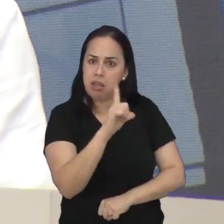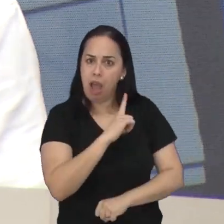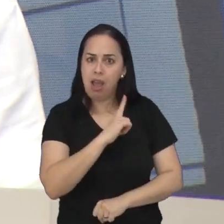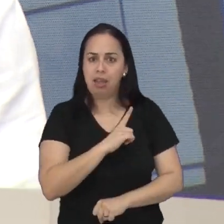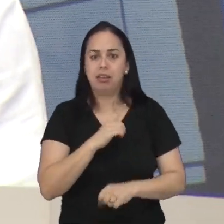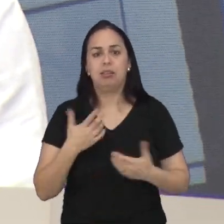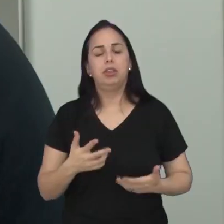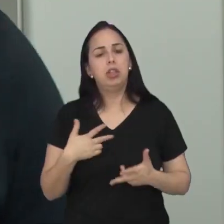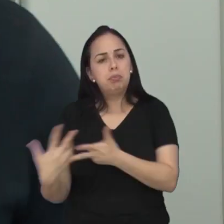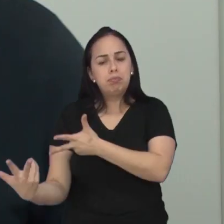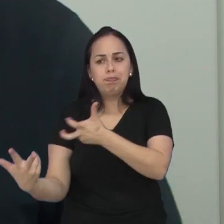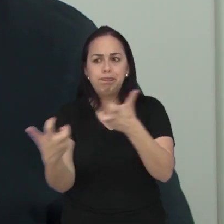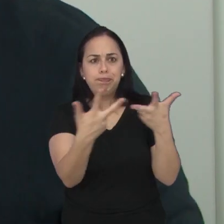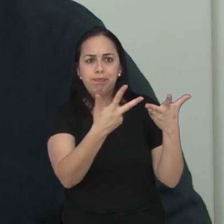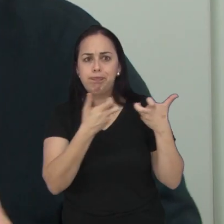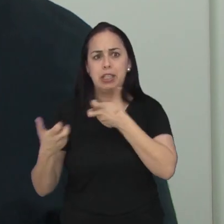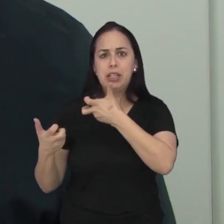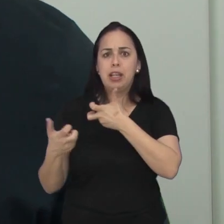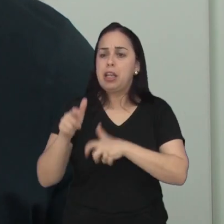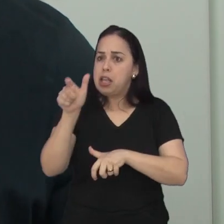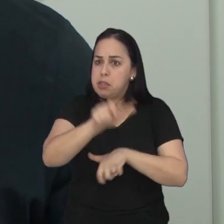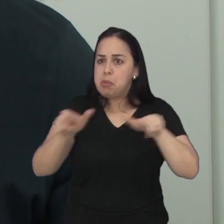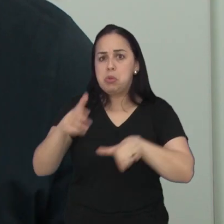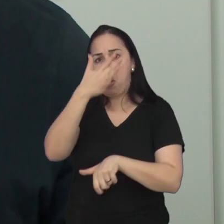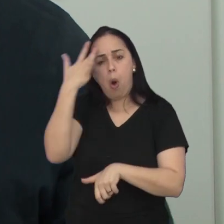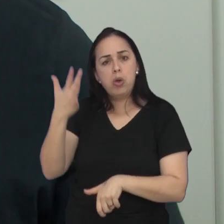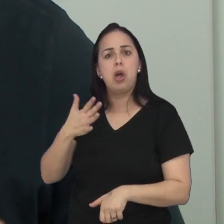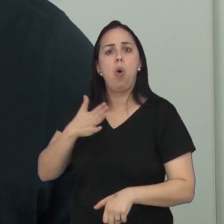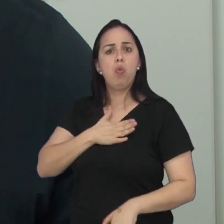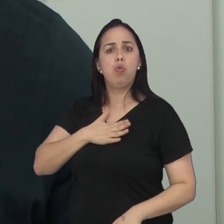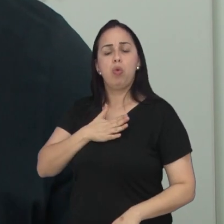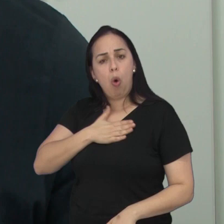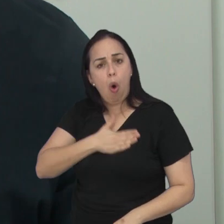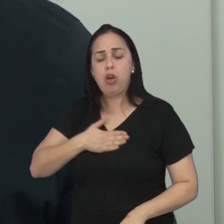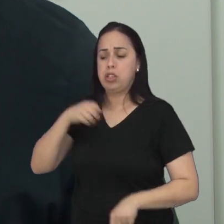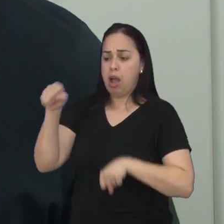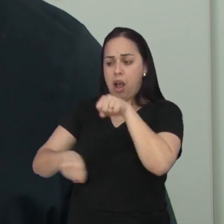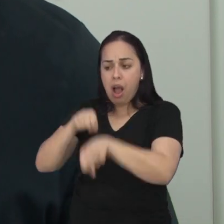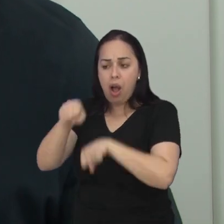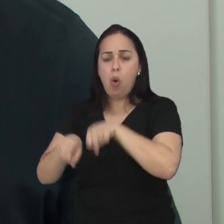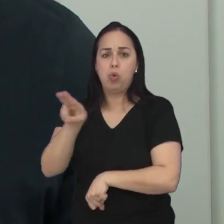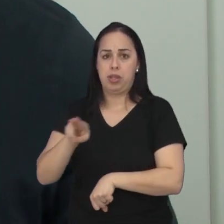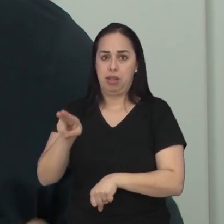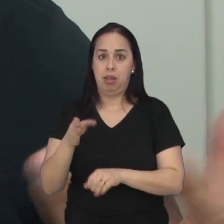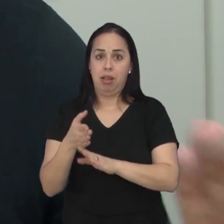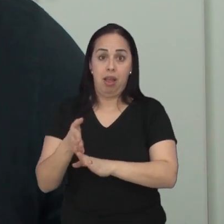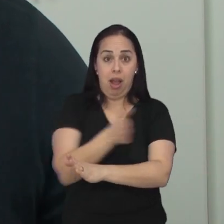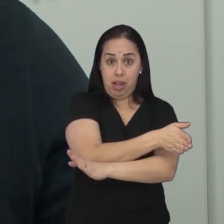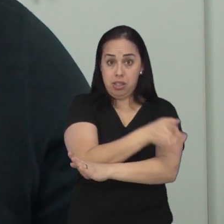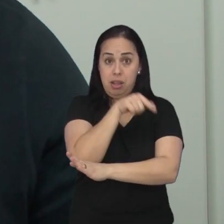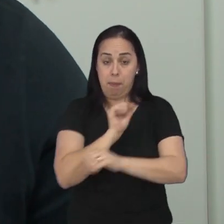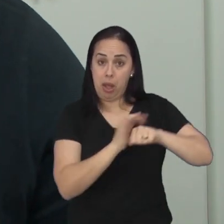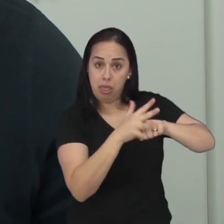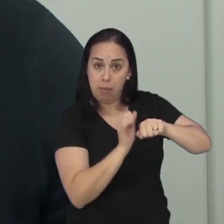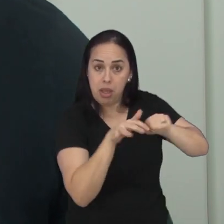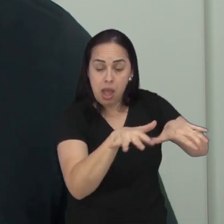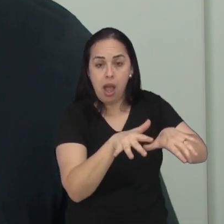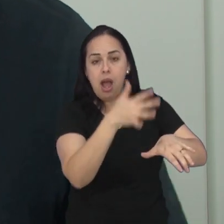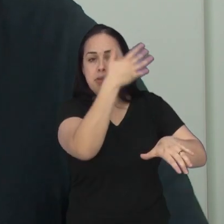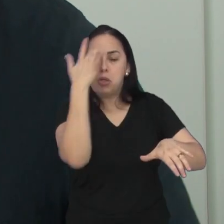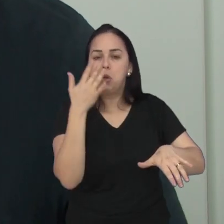o serviço. A gente vê o crescimento muito grande, né, dos usuários de bicicleta na cidade, né, desde a pandemia, que foi